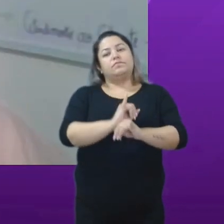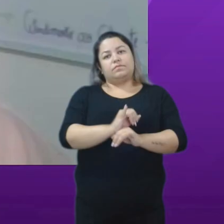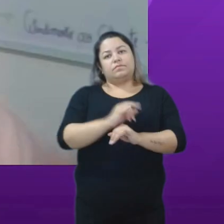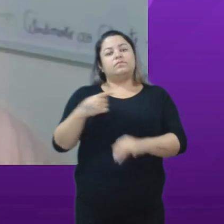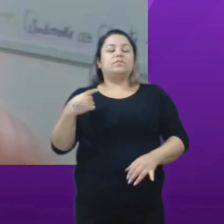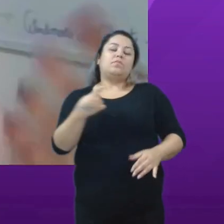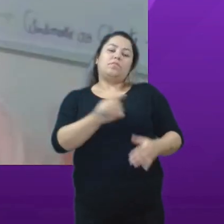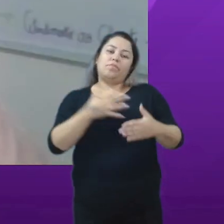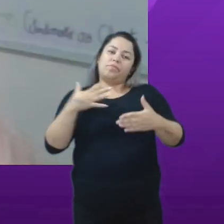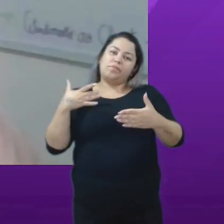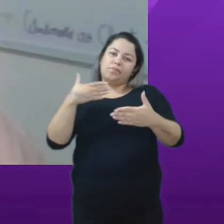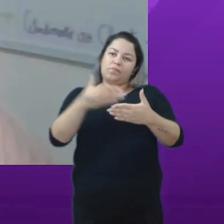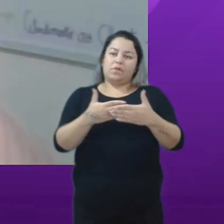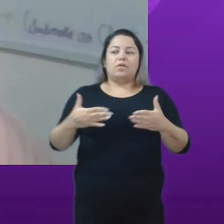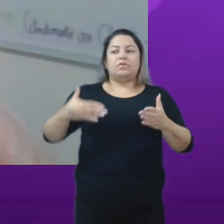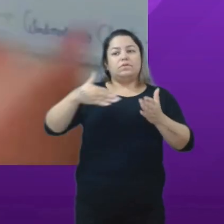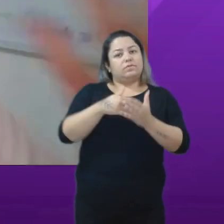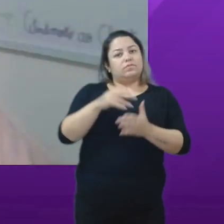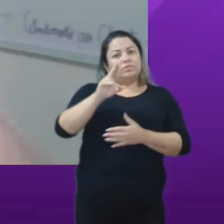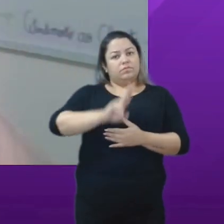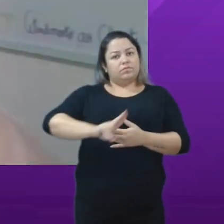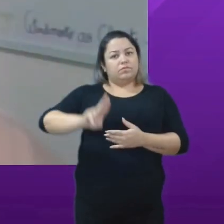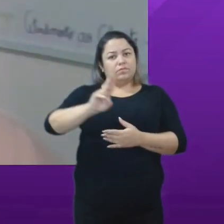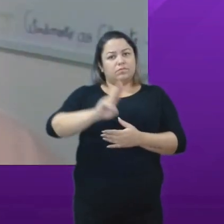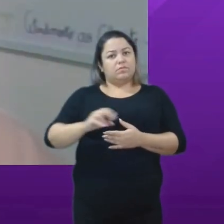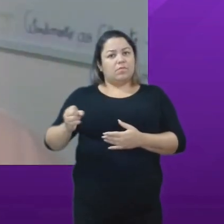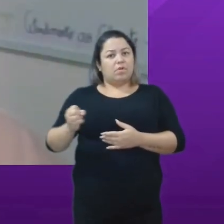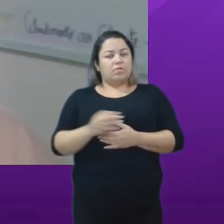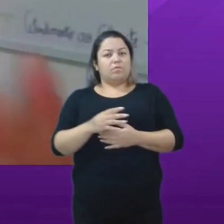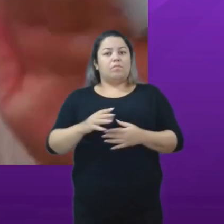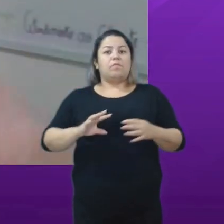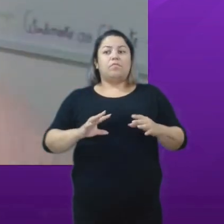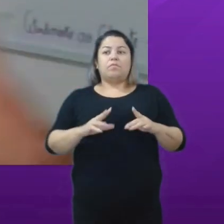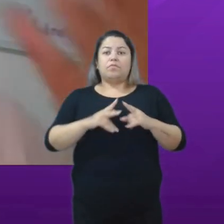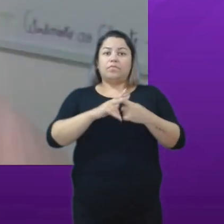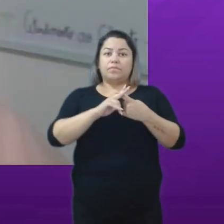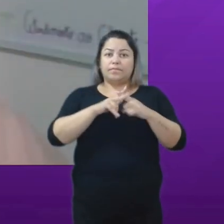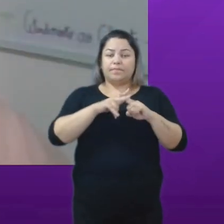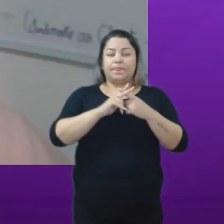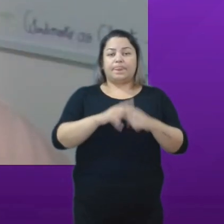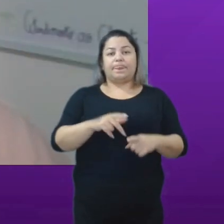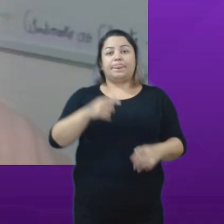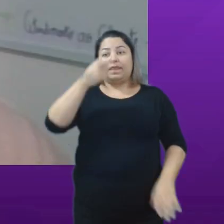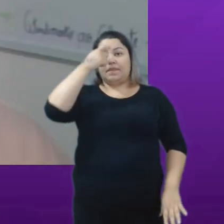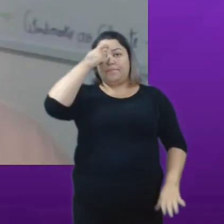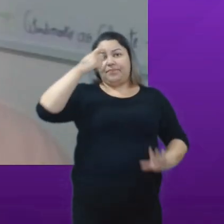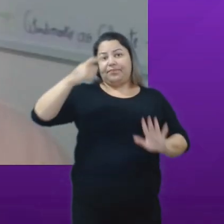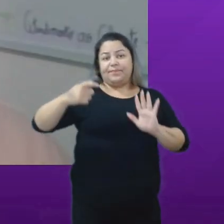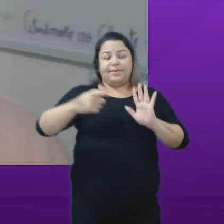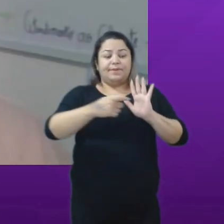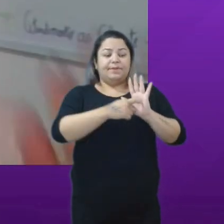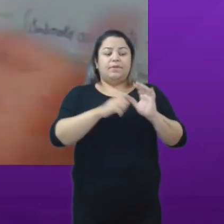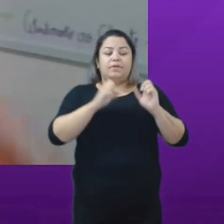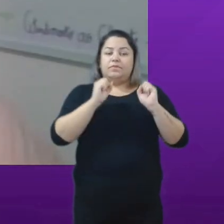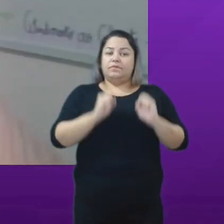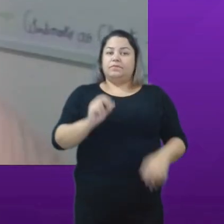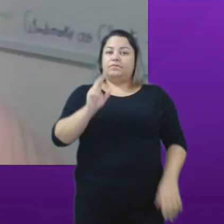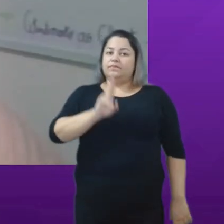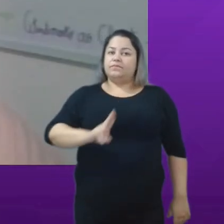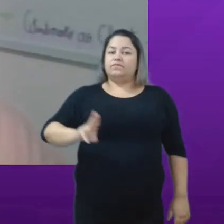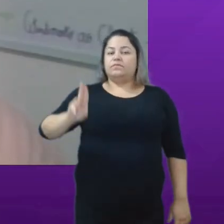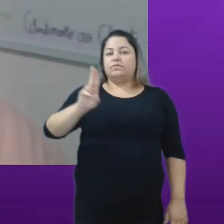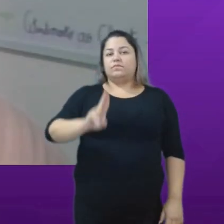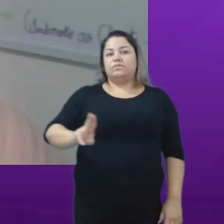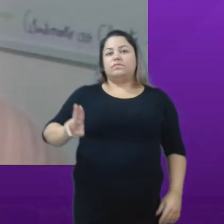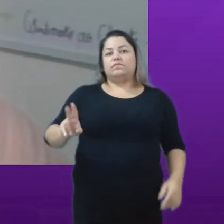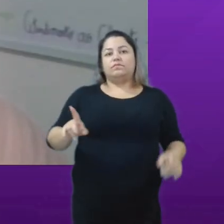avançando até o uso dessas novas ferramentas como a inteligência artificial, e como elas podem utilizar essas ferramentas para o dia a